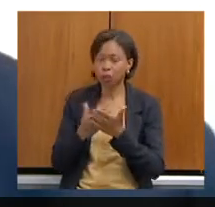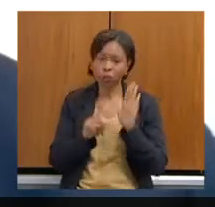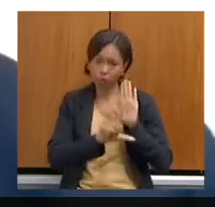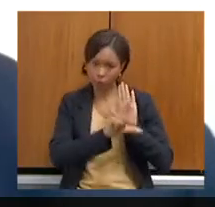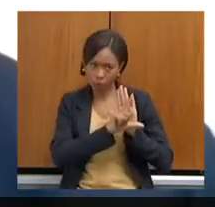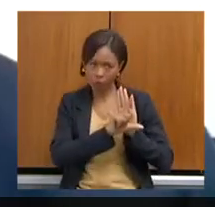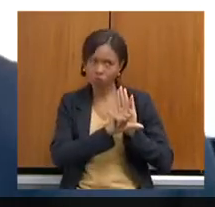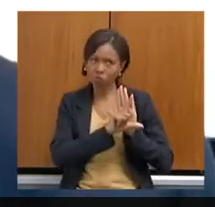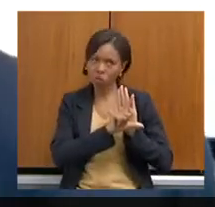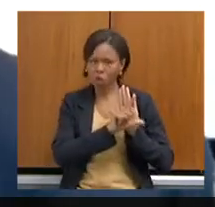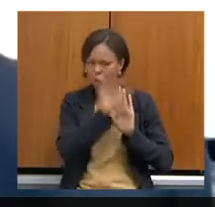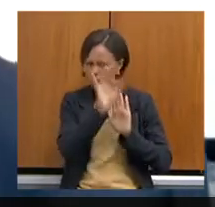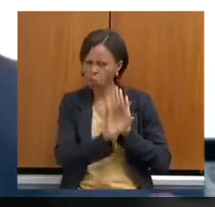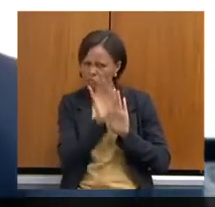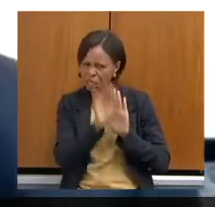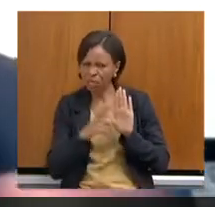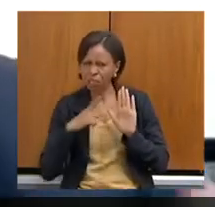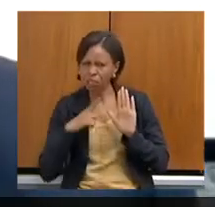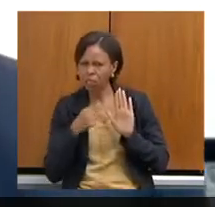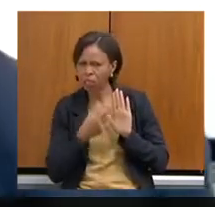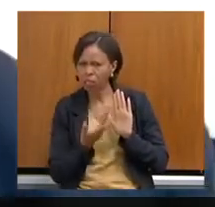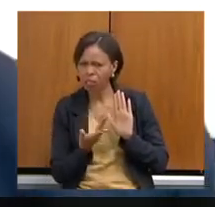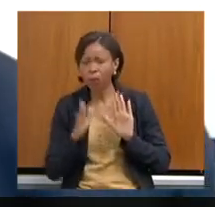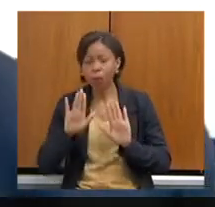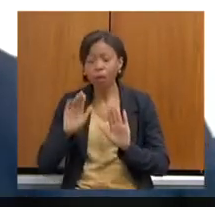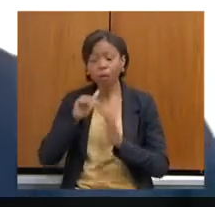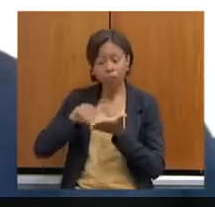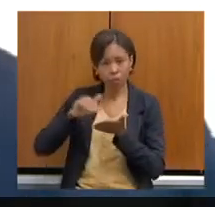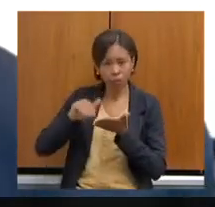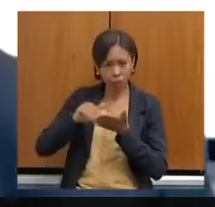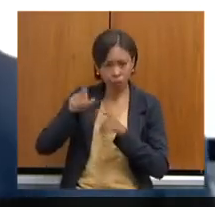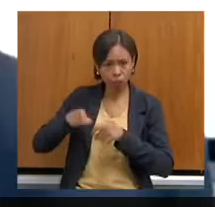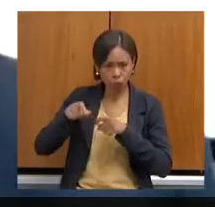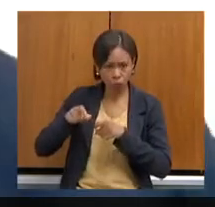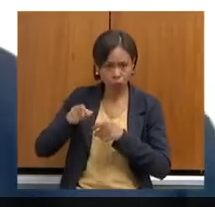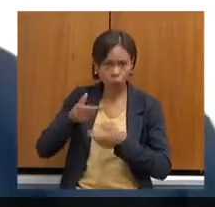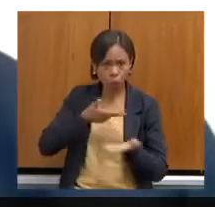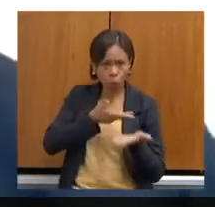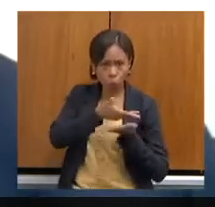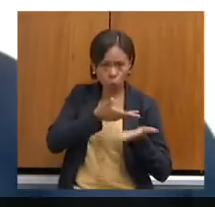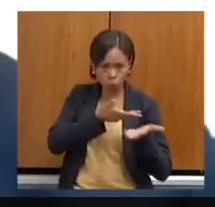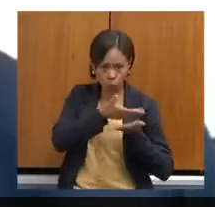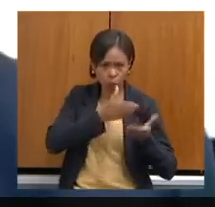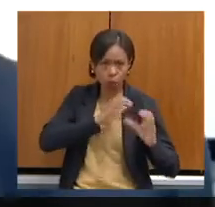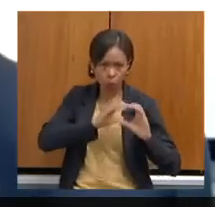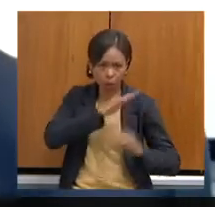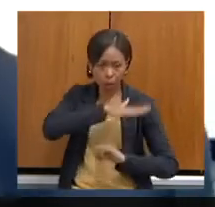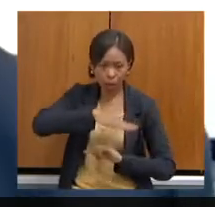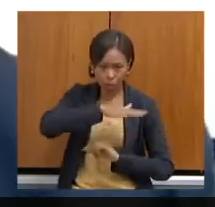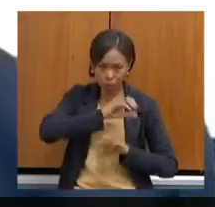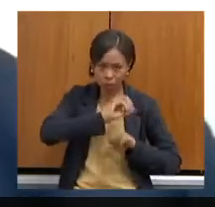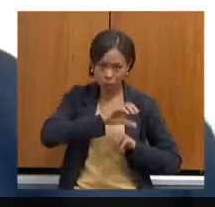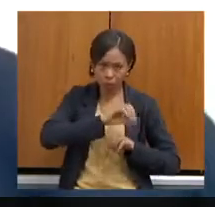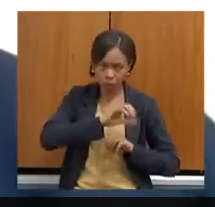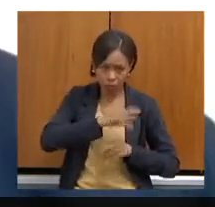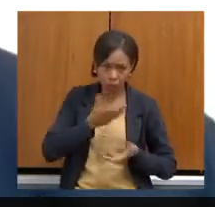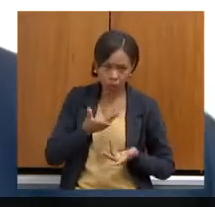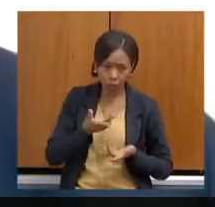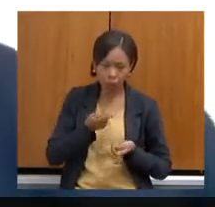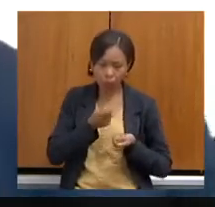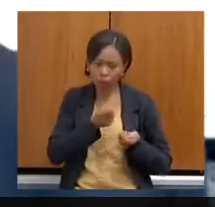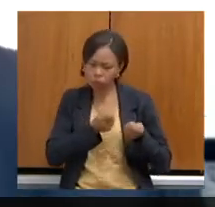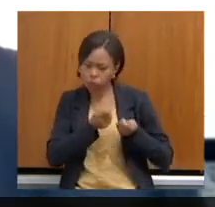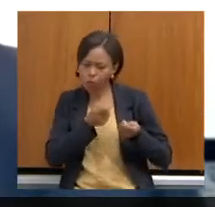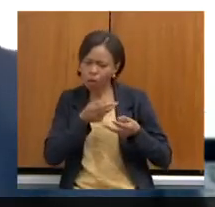que fala em trinta por cento dessa compra quero saber se a secretaria da Agricultura ela tem um diabo ela tem um comunicação foi lá e faz isso montar a